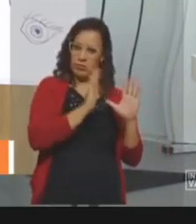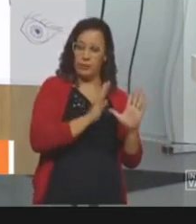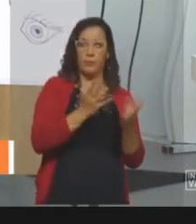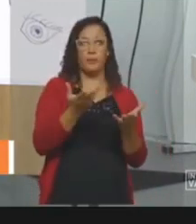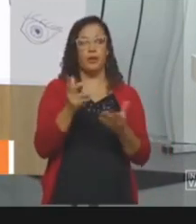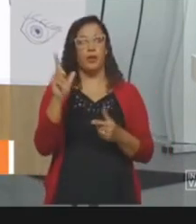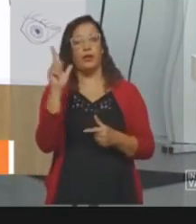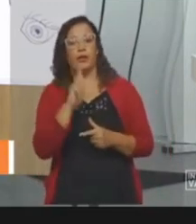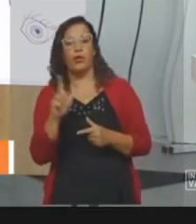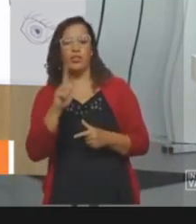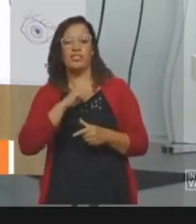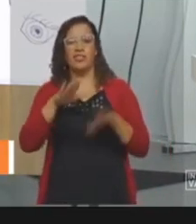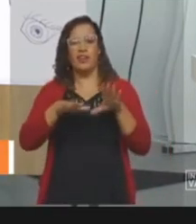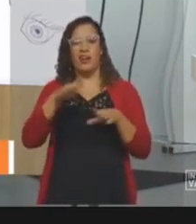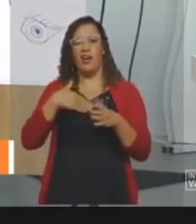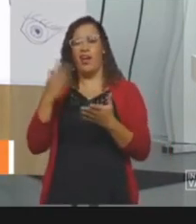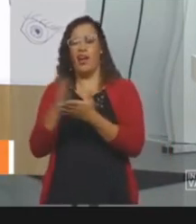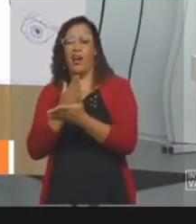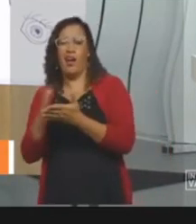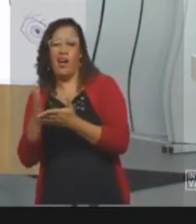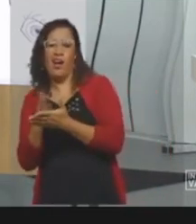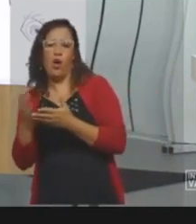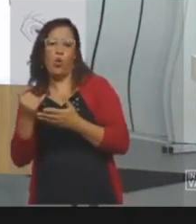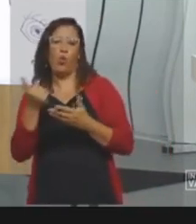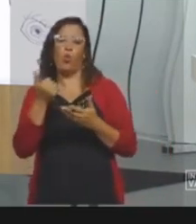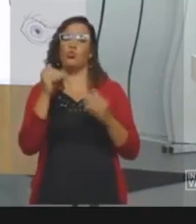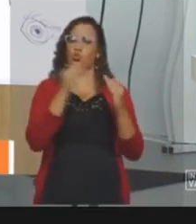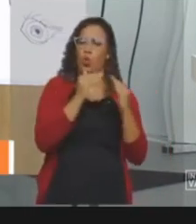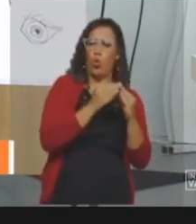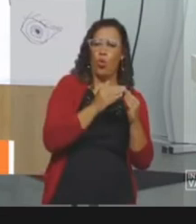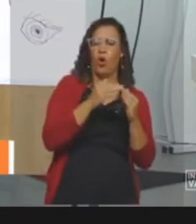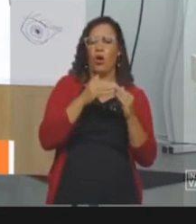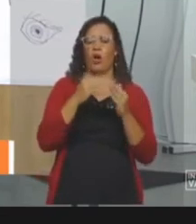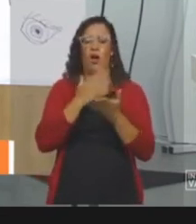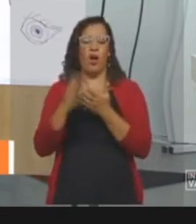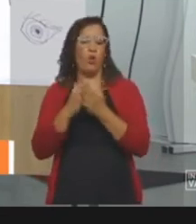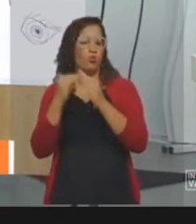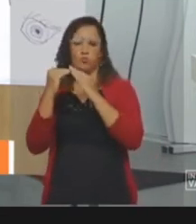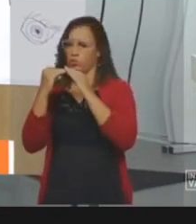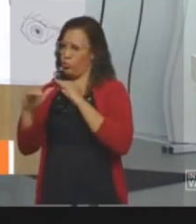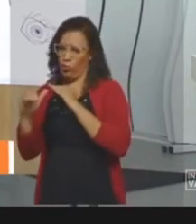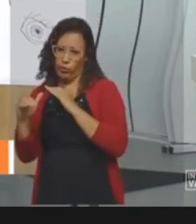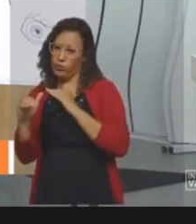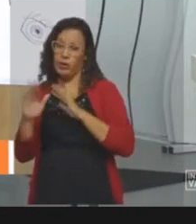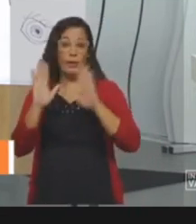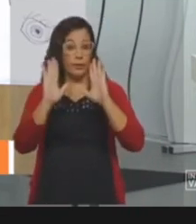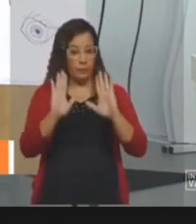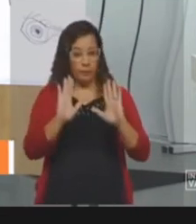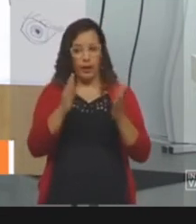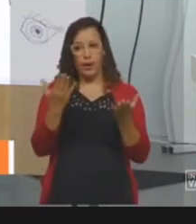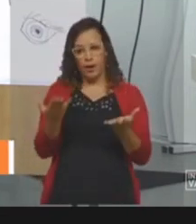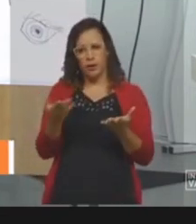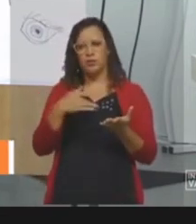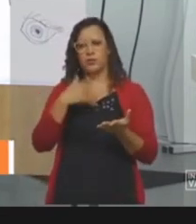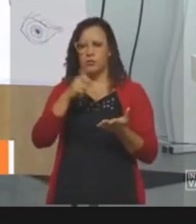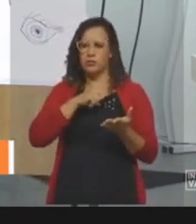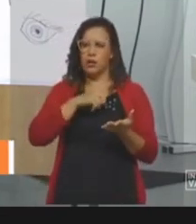que existem muitas críticas, existem muitos pontos a favor, pontos negativos também, mas fica aí uma ideia